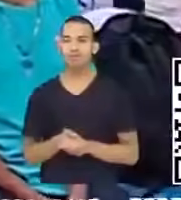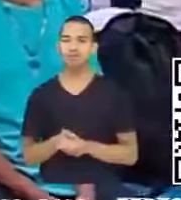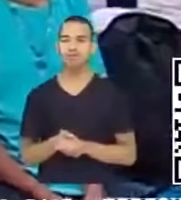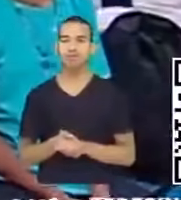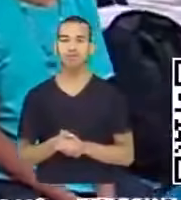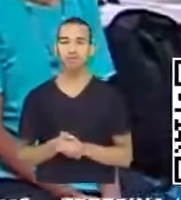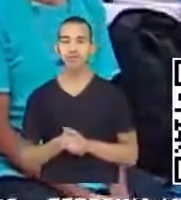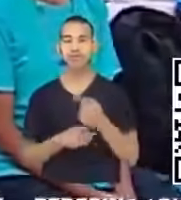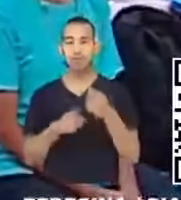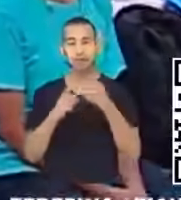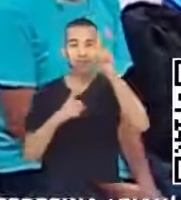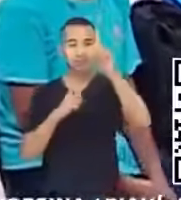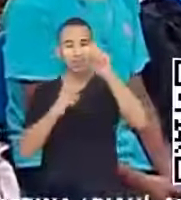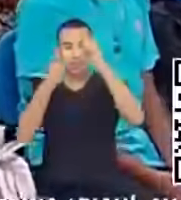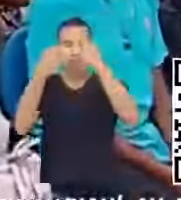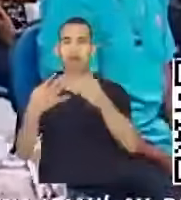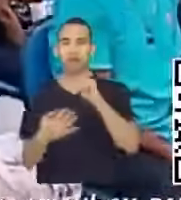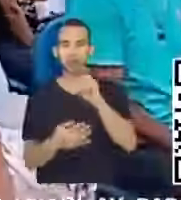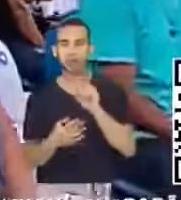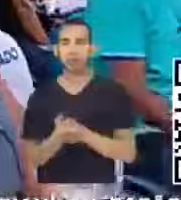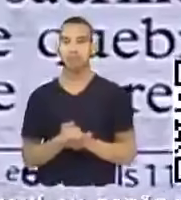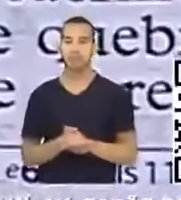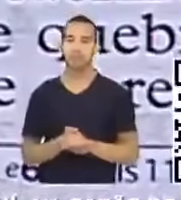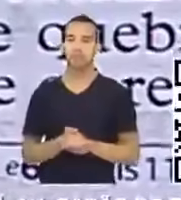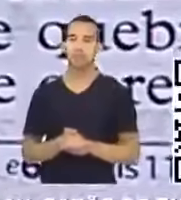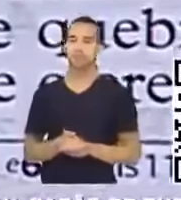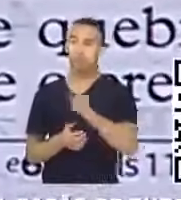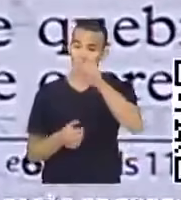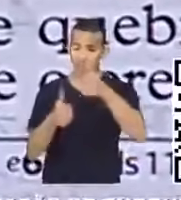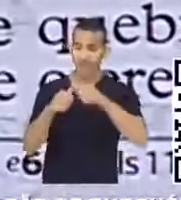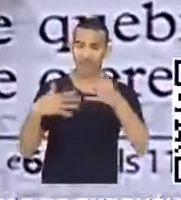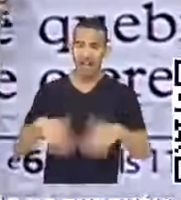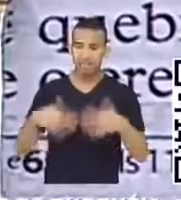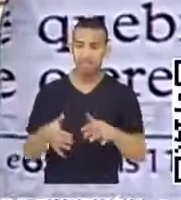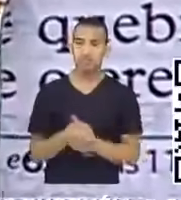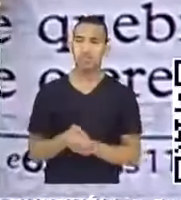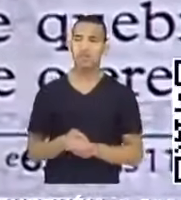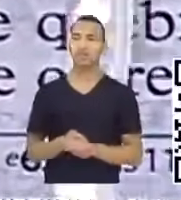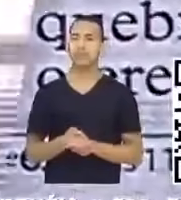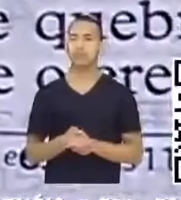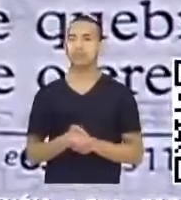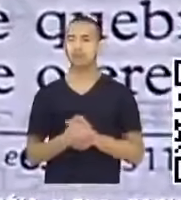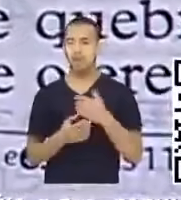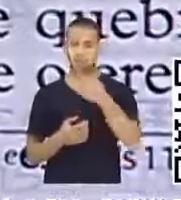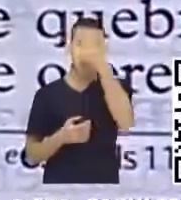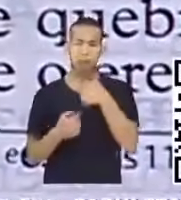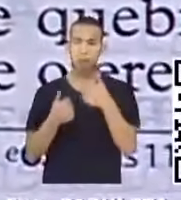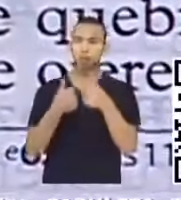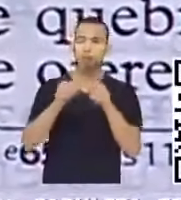Ah pois Deus está dizendo assim ó E você tá frito eu estou olhando